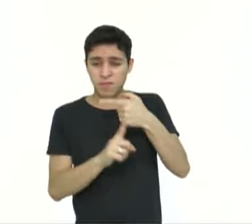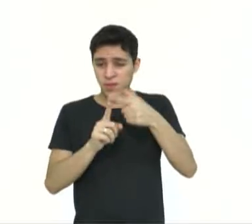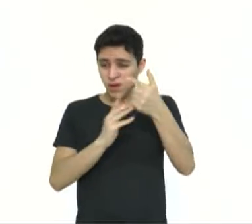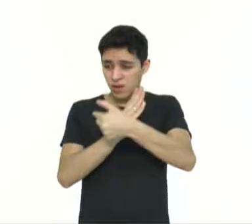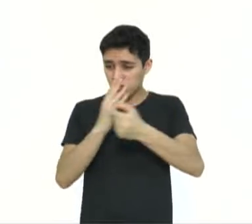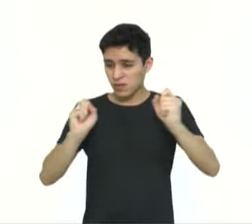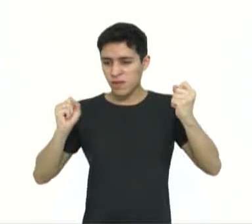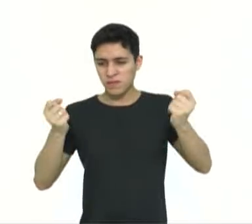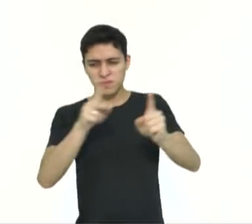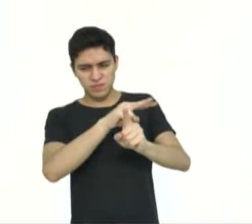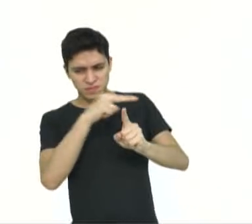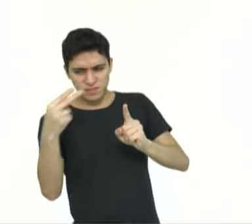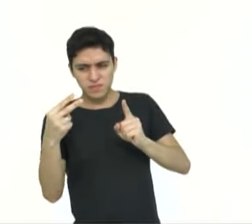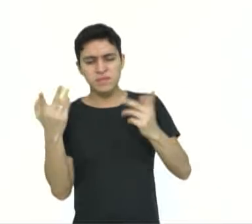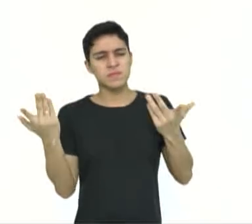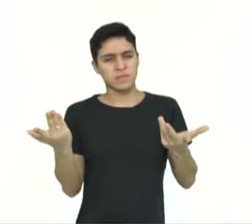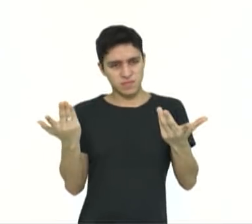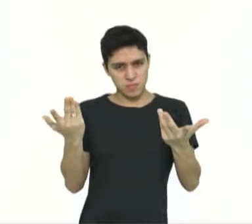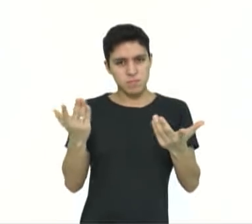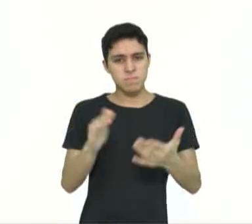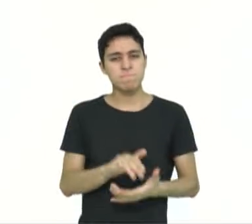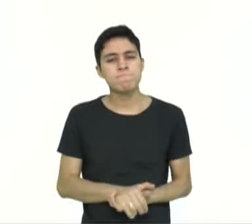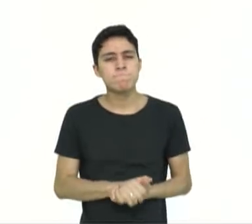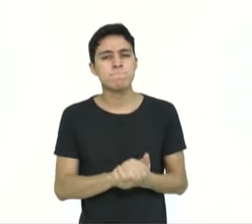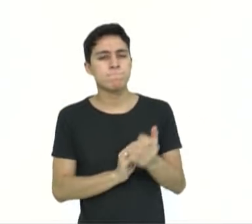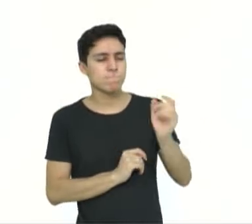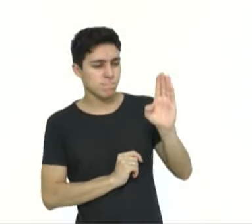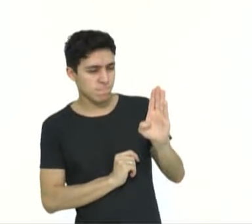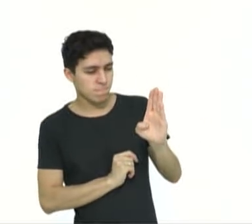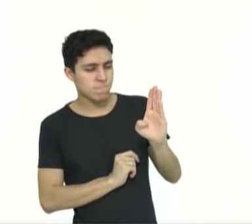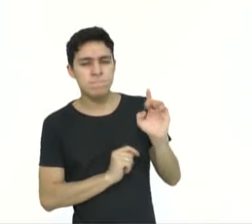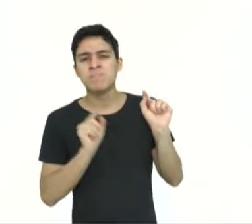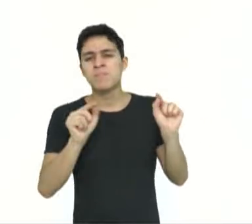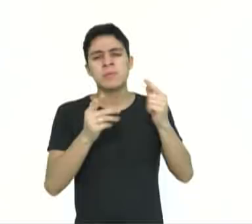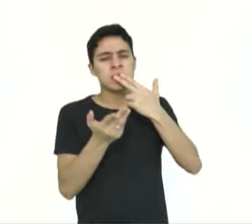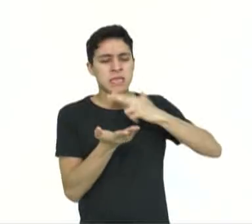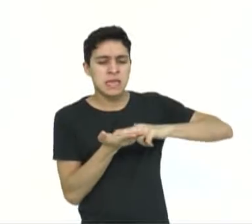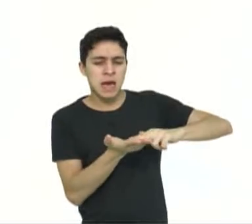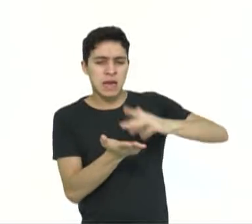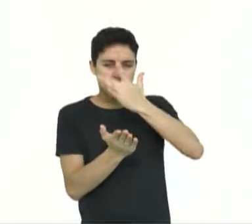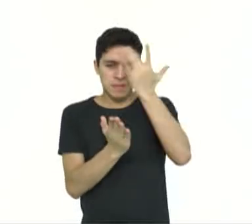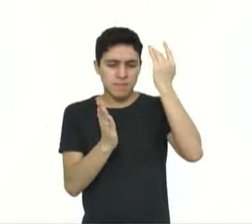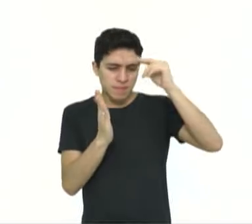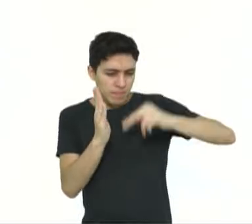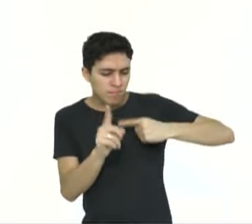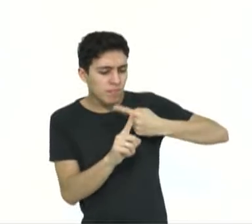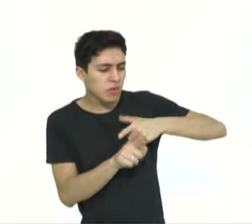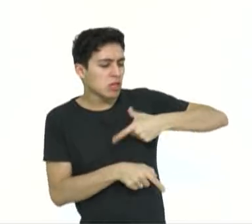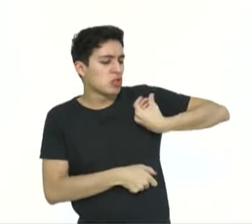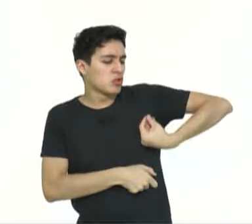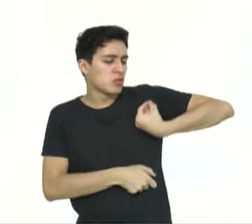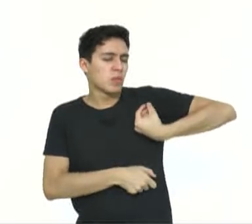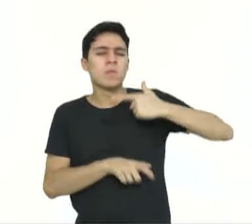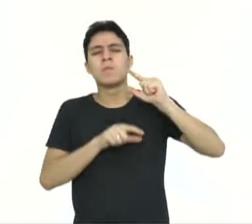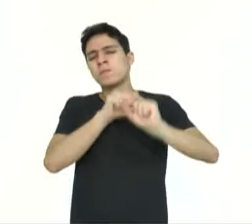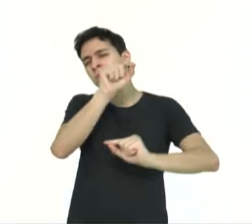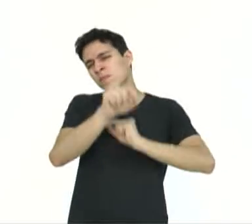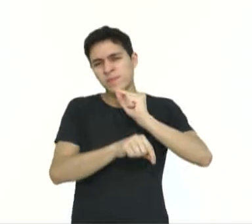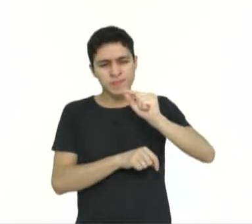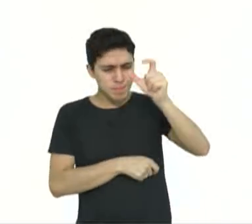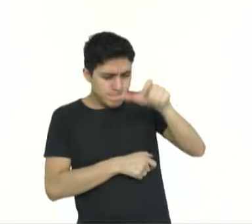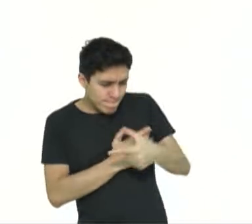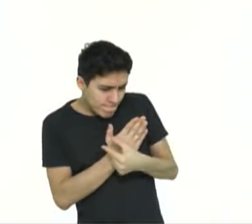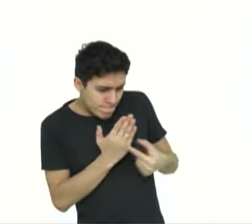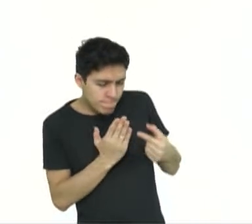defende um ponto de vista do veículo de informação. Letra B. Carta do leitor, pois existe a presença de um